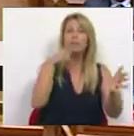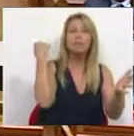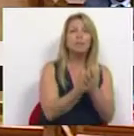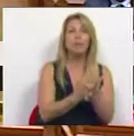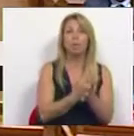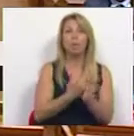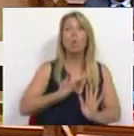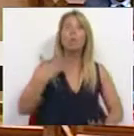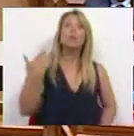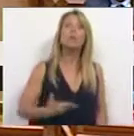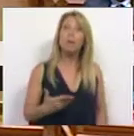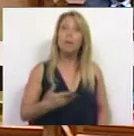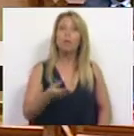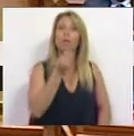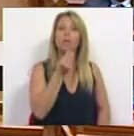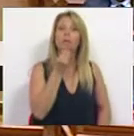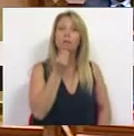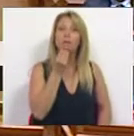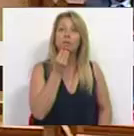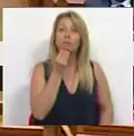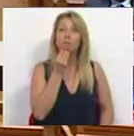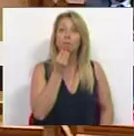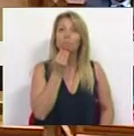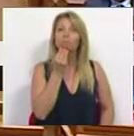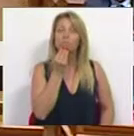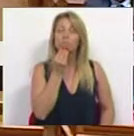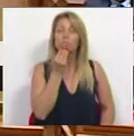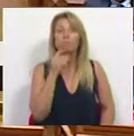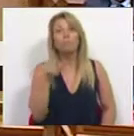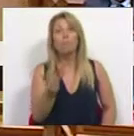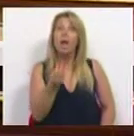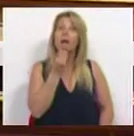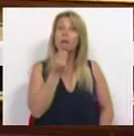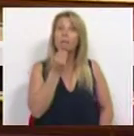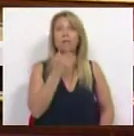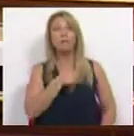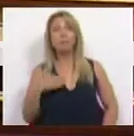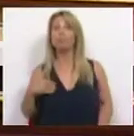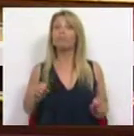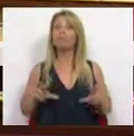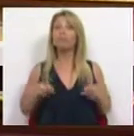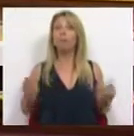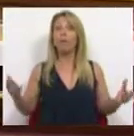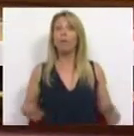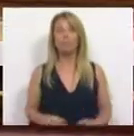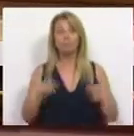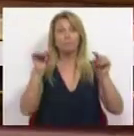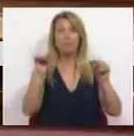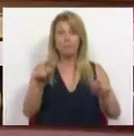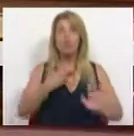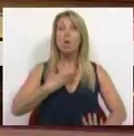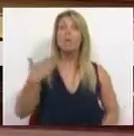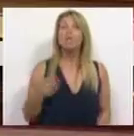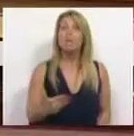necessariamente do direito à alimentação e à alimentação saudável. Este direito é